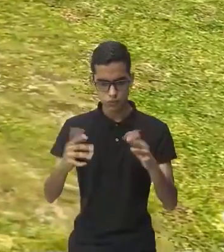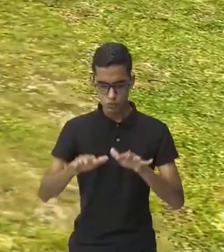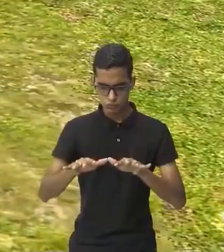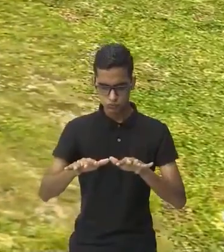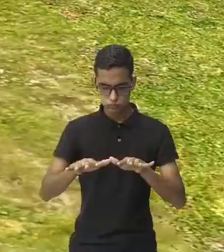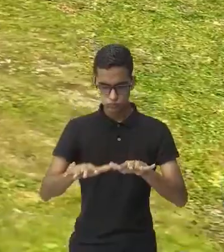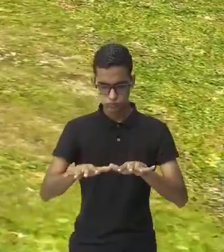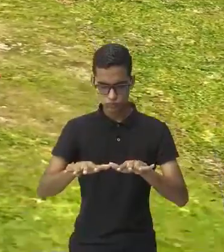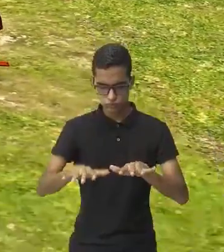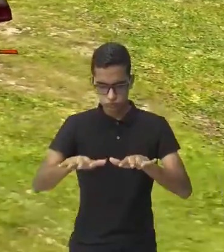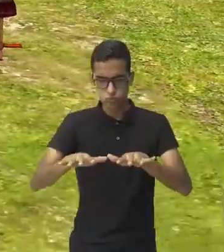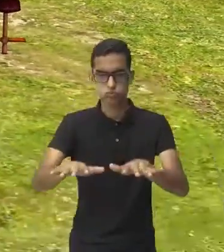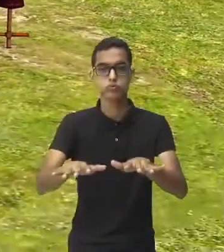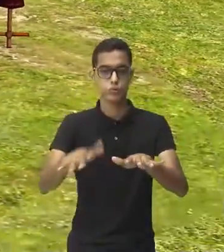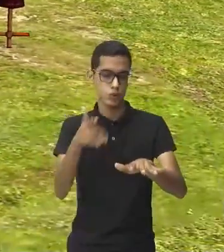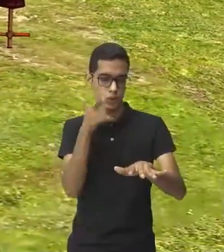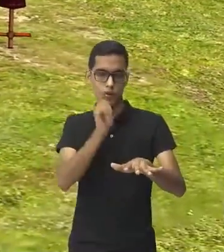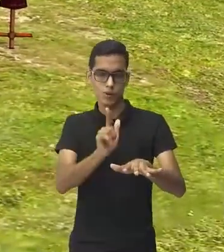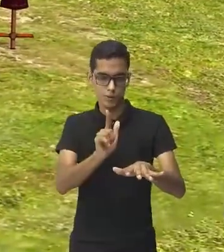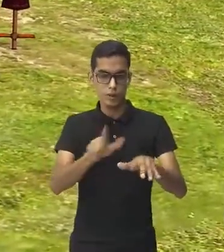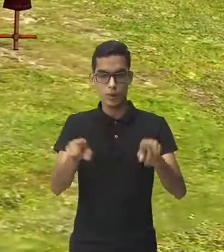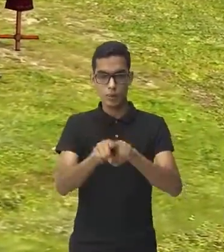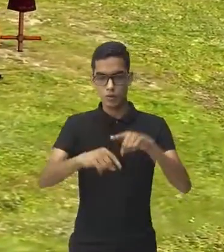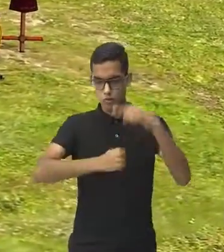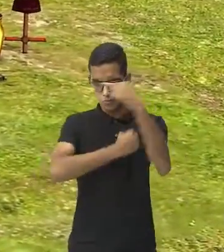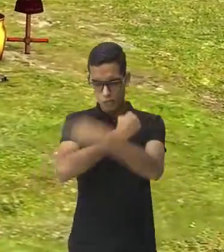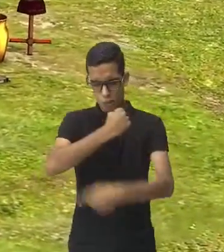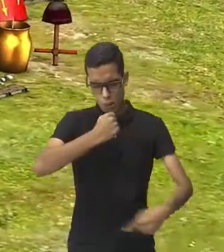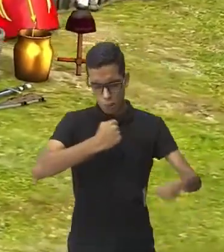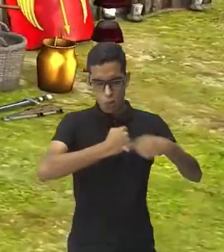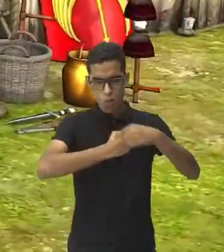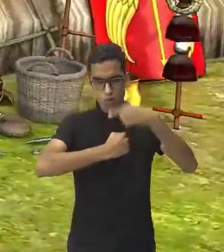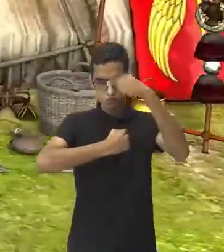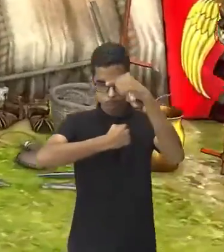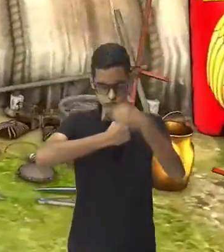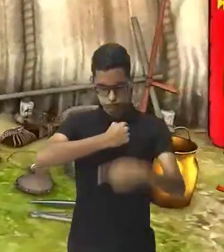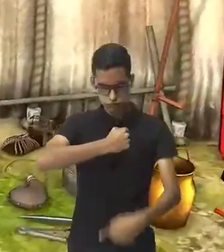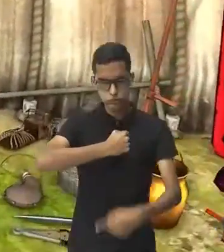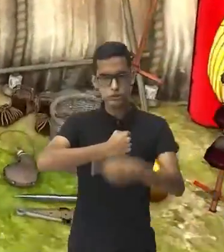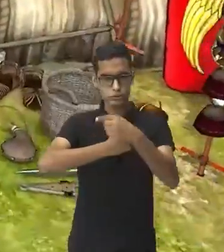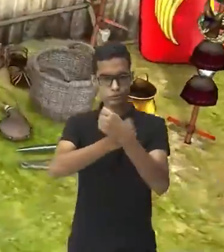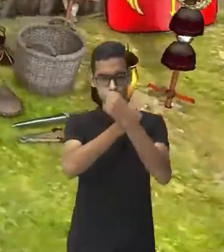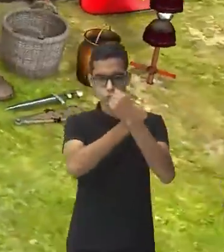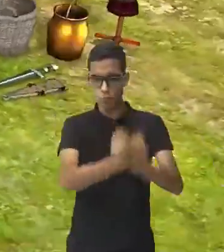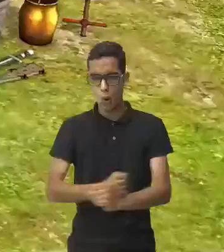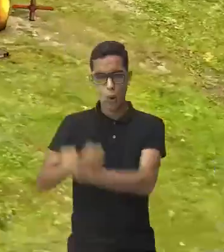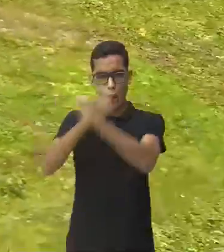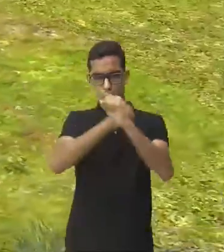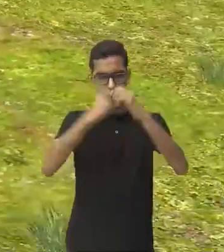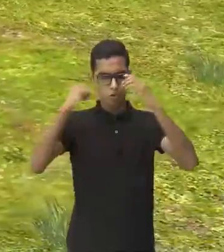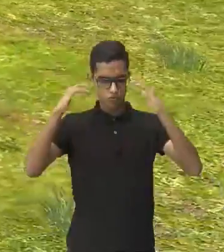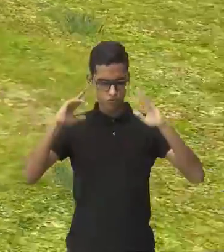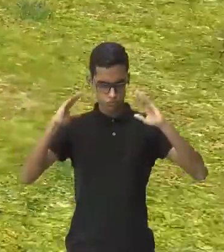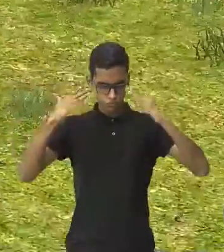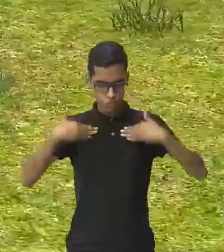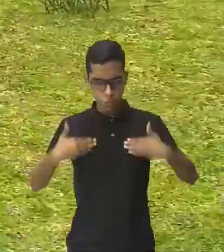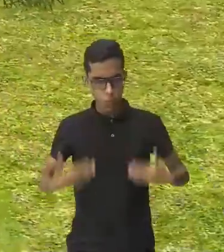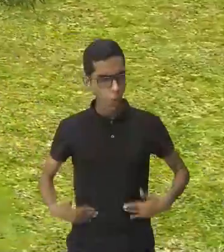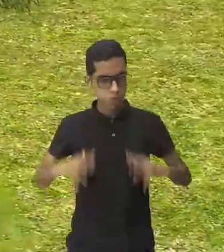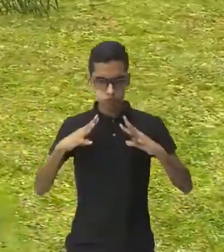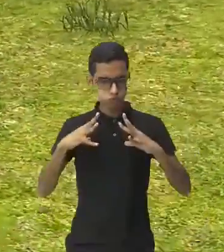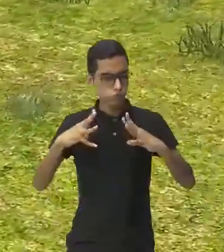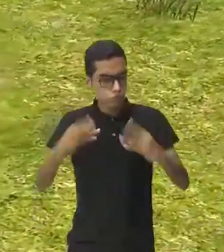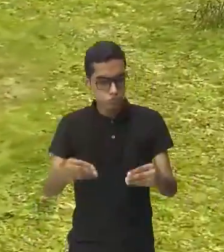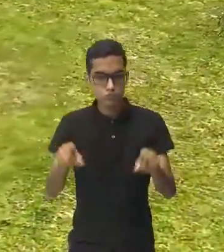usava, que protegia praticamente o corpo todo. O escudo, bastante utilizado, e a lança para penetrar